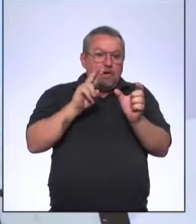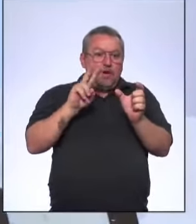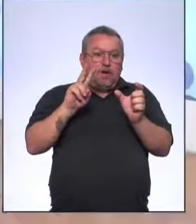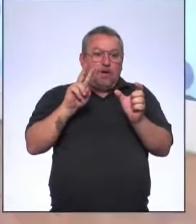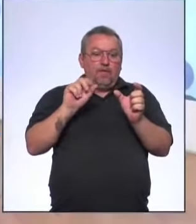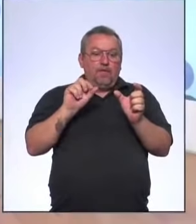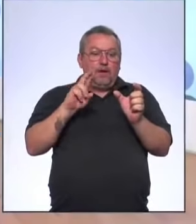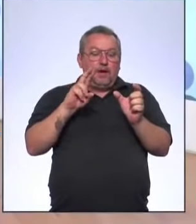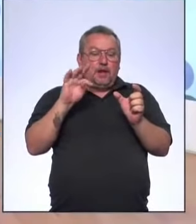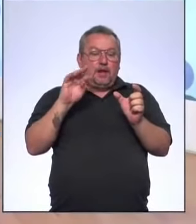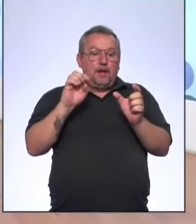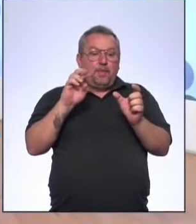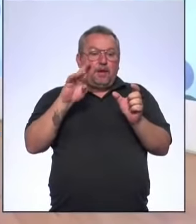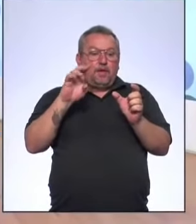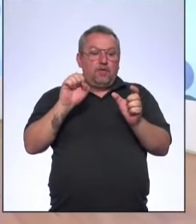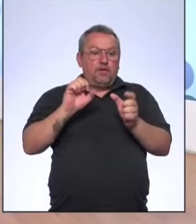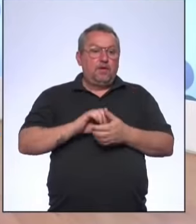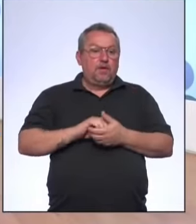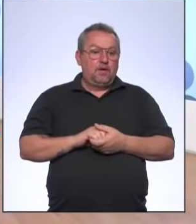vertebrais ó